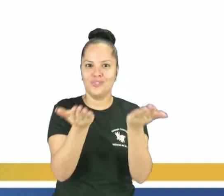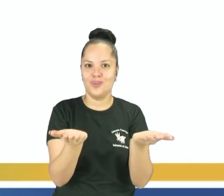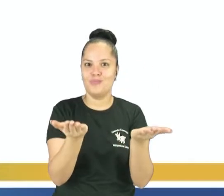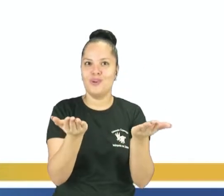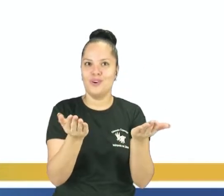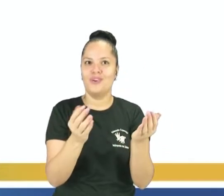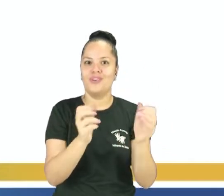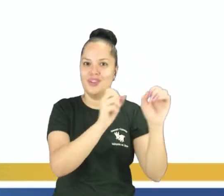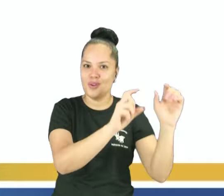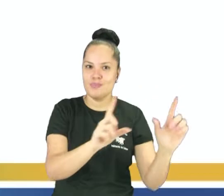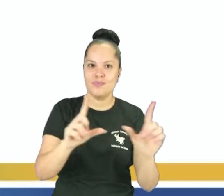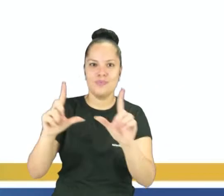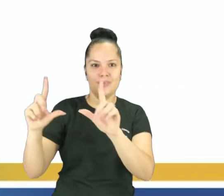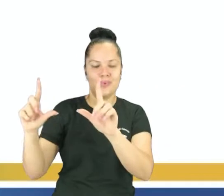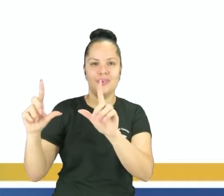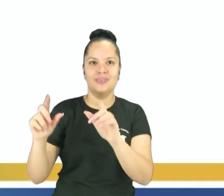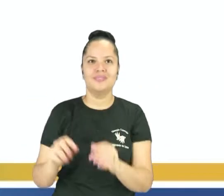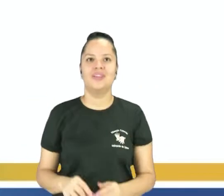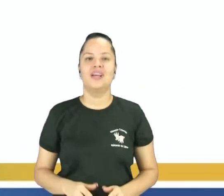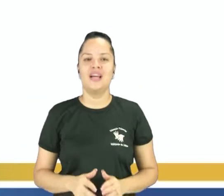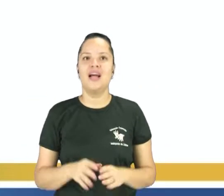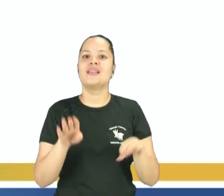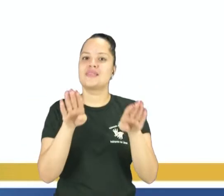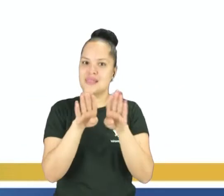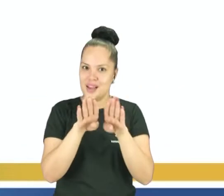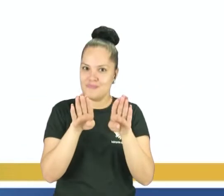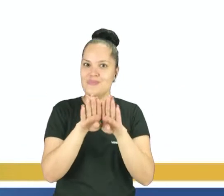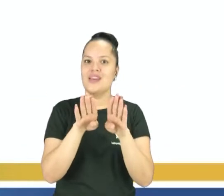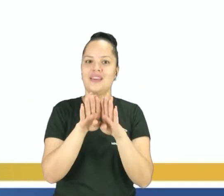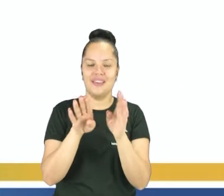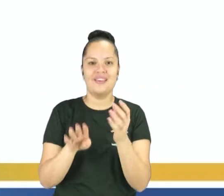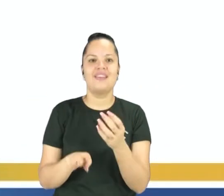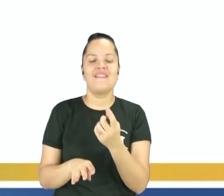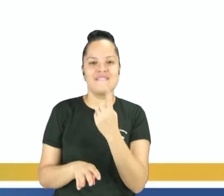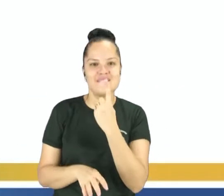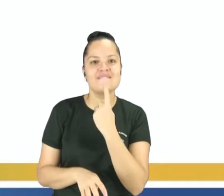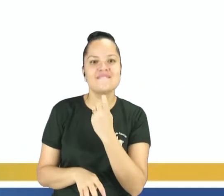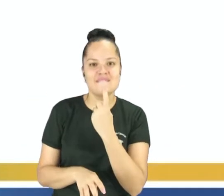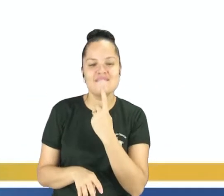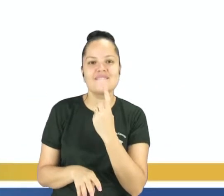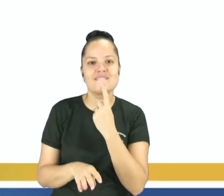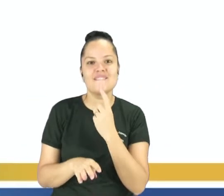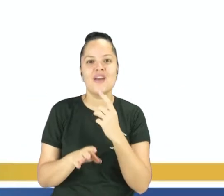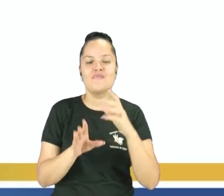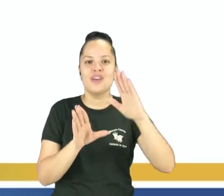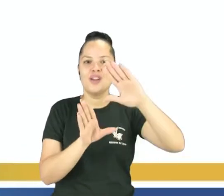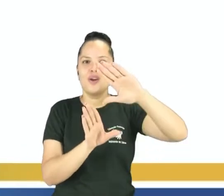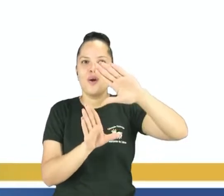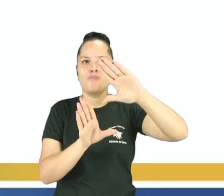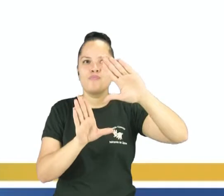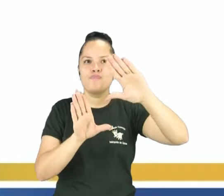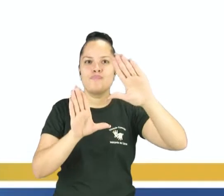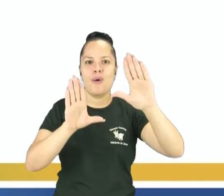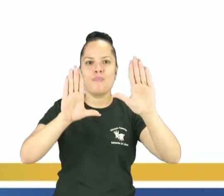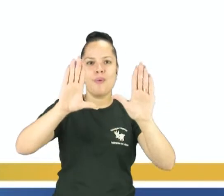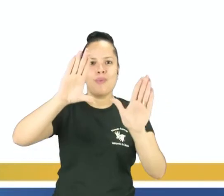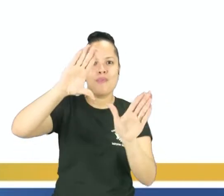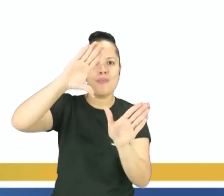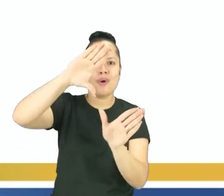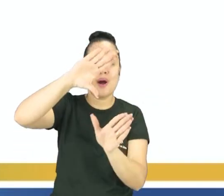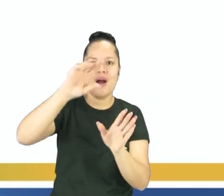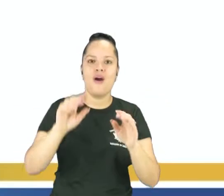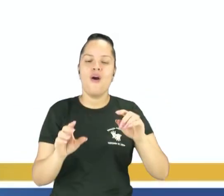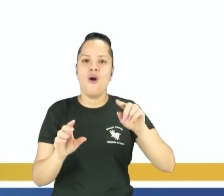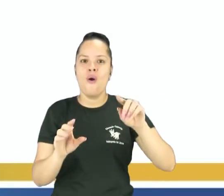seguinte imagem. Nós temos aí um losango vermelho, né, que parece que ele está rodando, parece que é tipo uma hélice